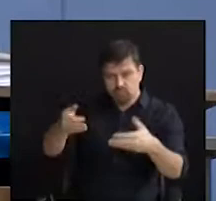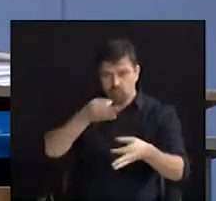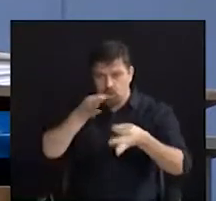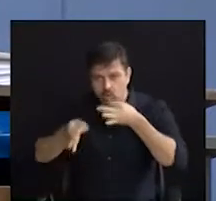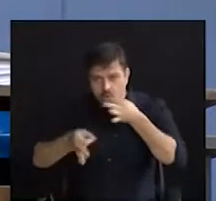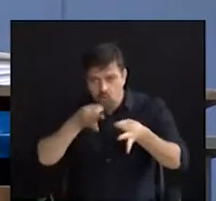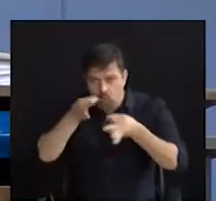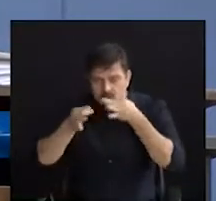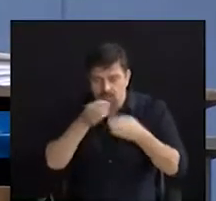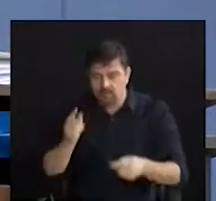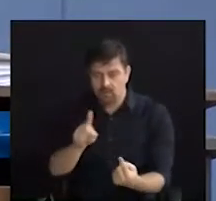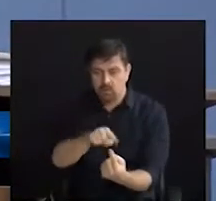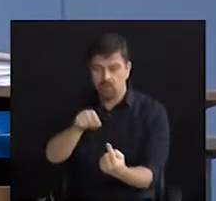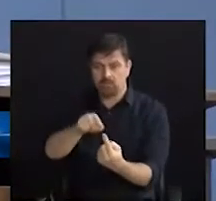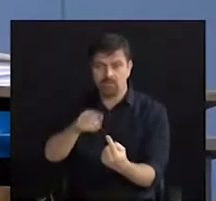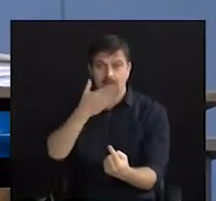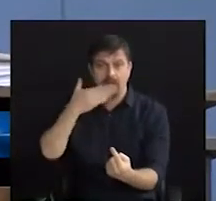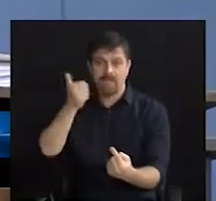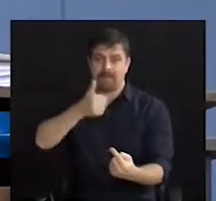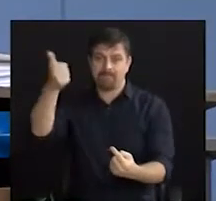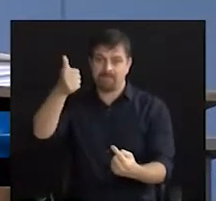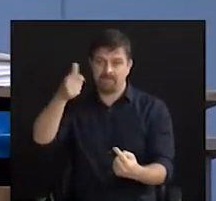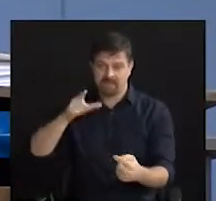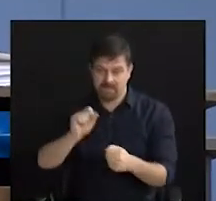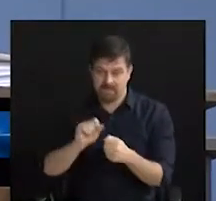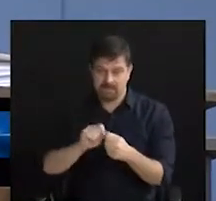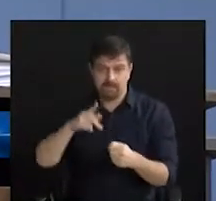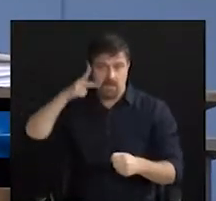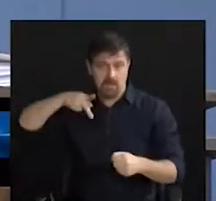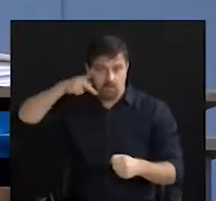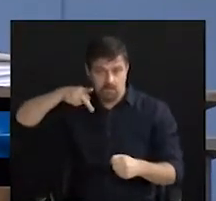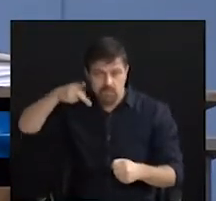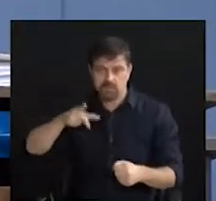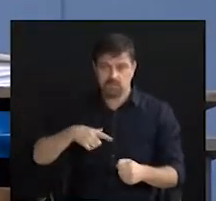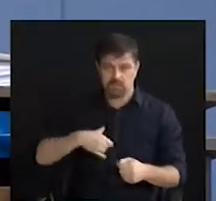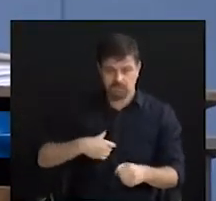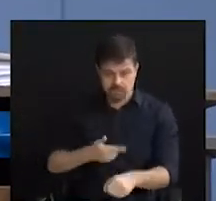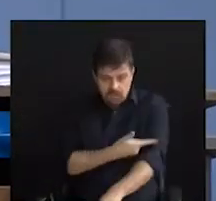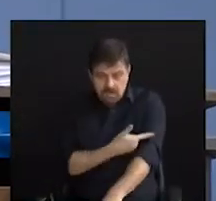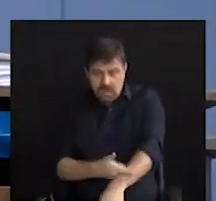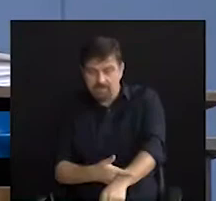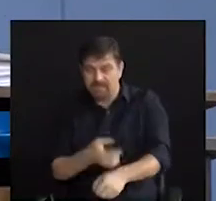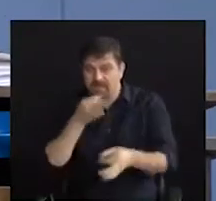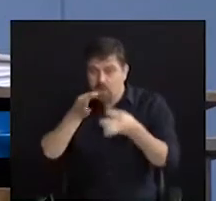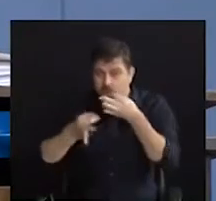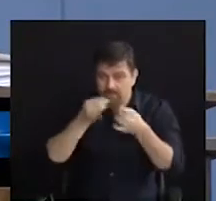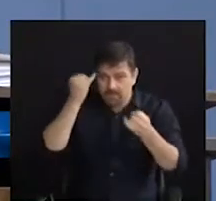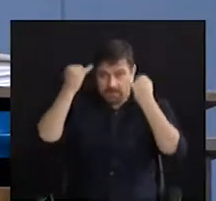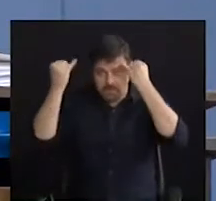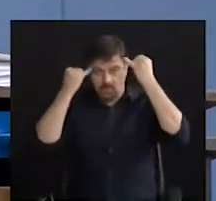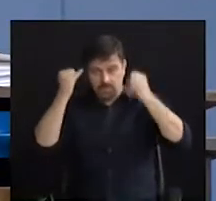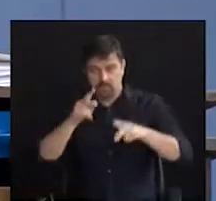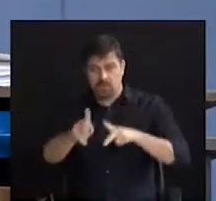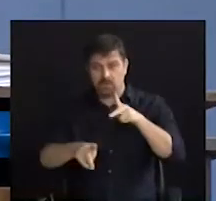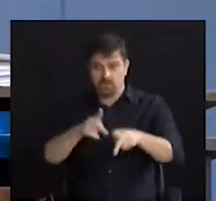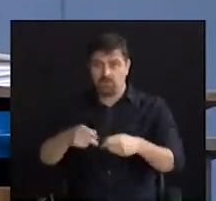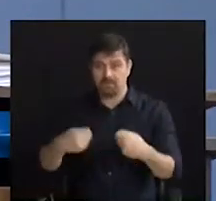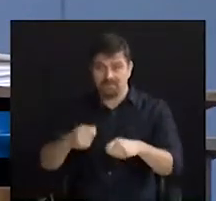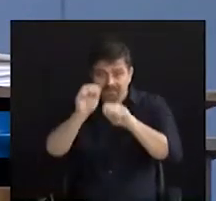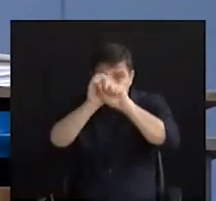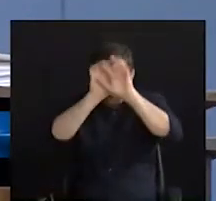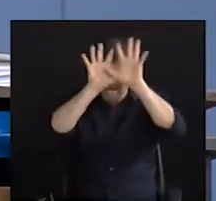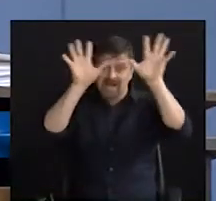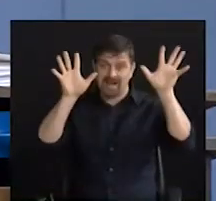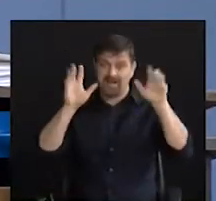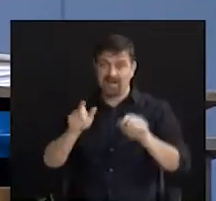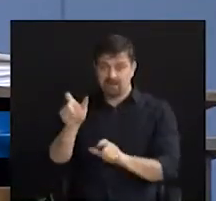oxigenar o processo de construção de política pública. É isso que tem que ficar claro para todo mundo, para que as pessoas entendam o